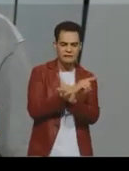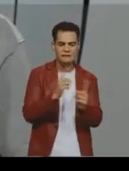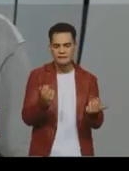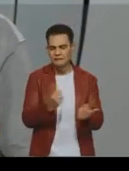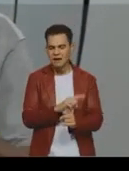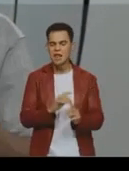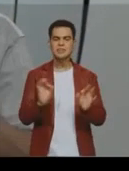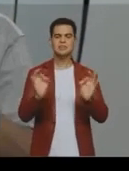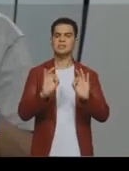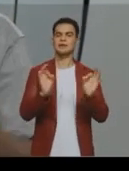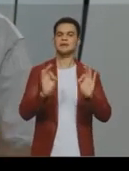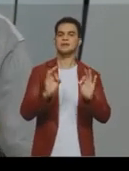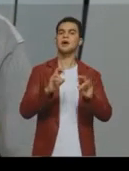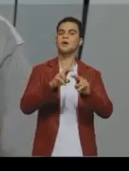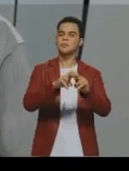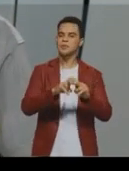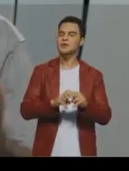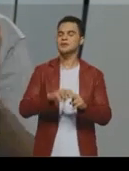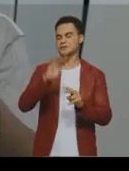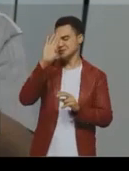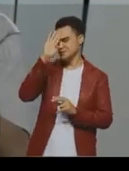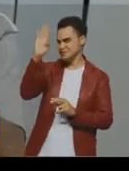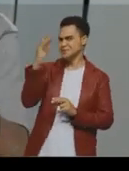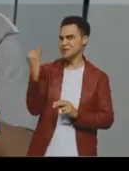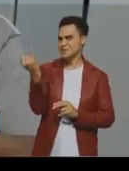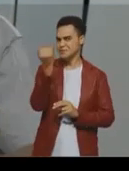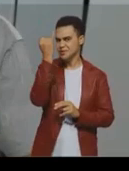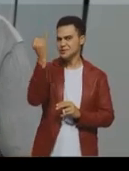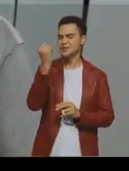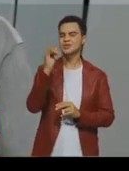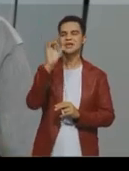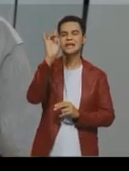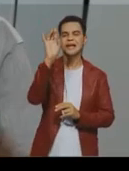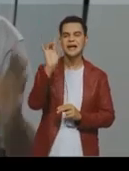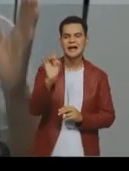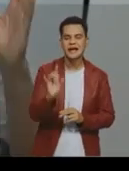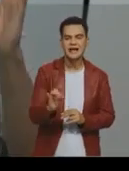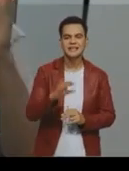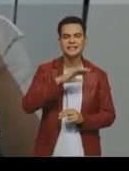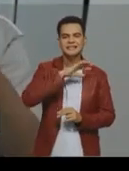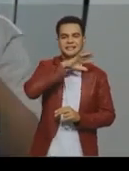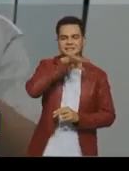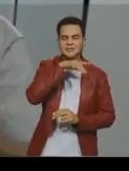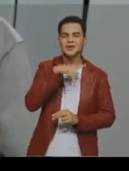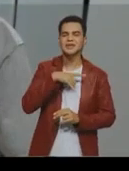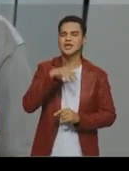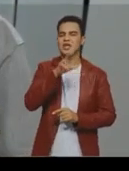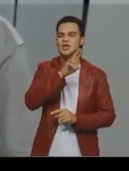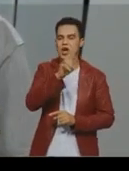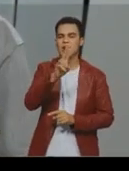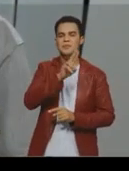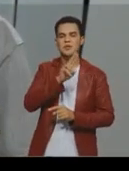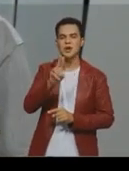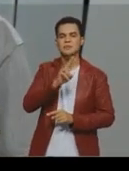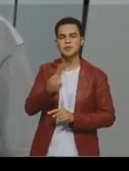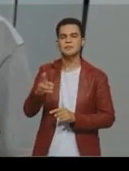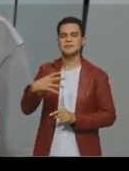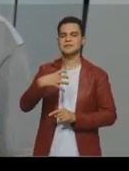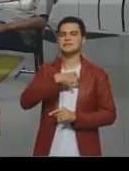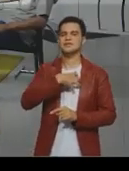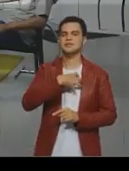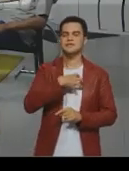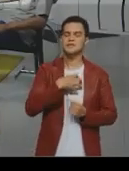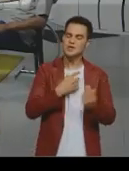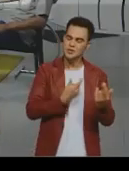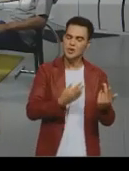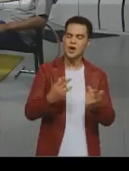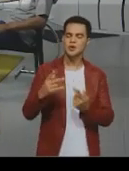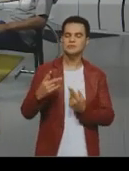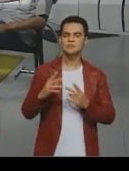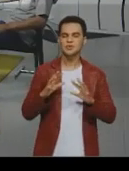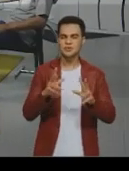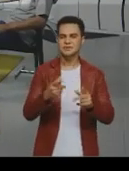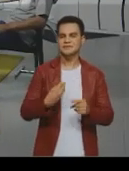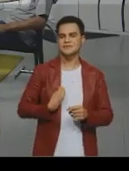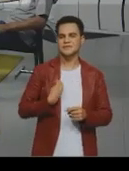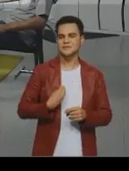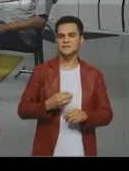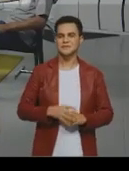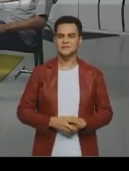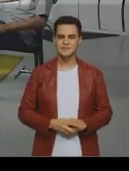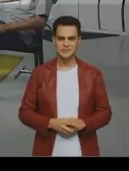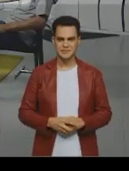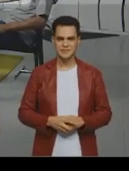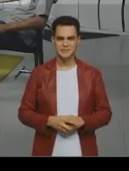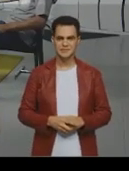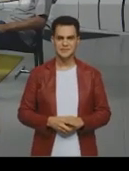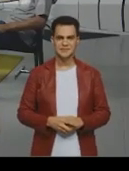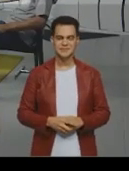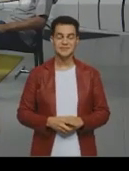dos animais. Portanto, é fundamental que cada animal tenha um nome científico, assim como cada ser vivo. Isso acontece muito também até a questão do regionalismo,